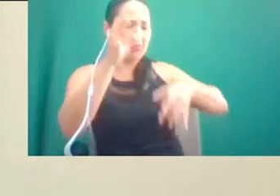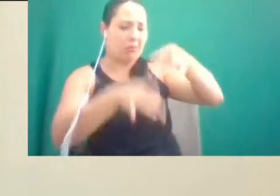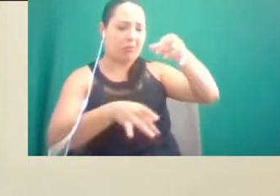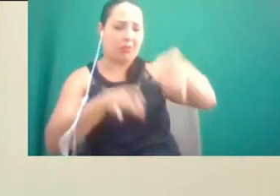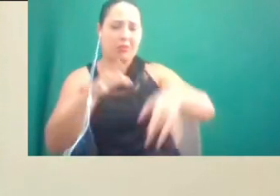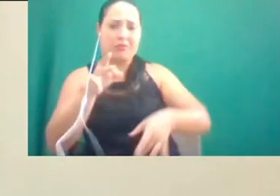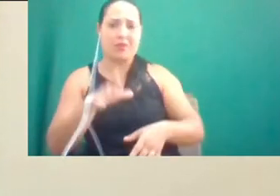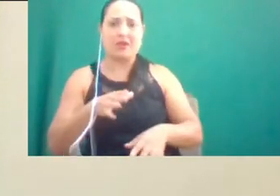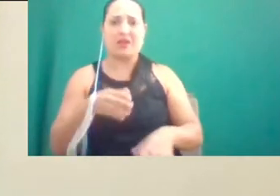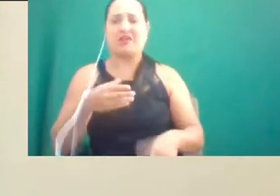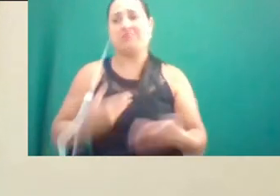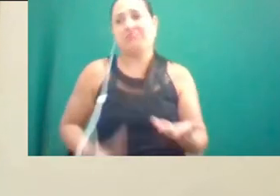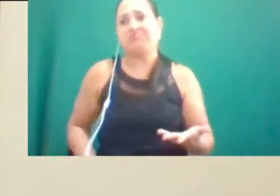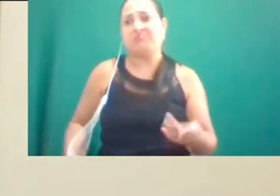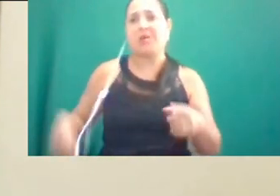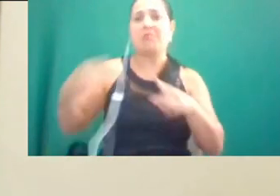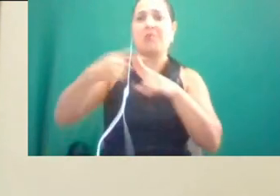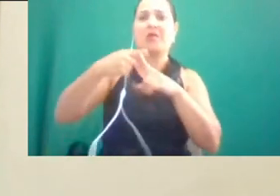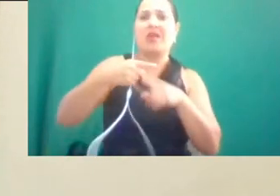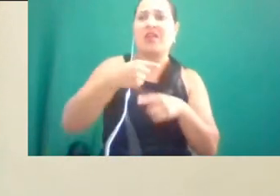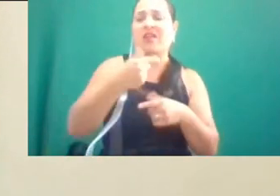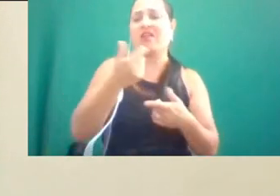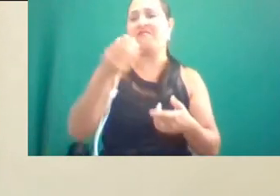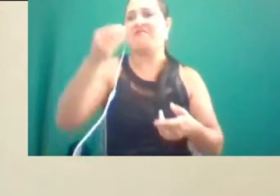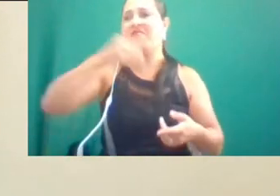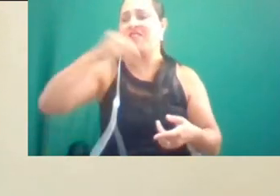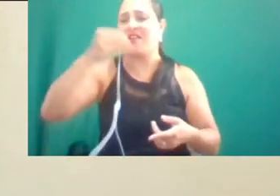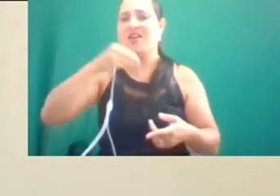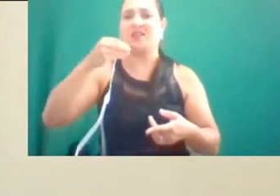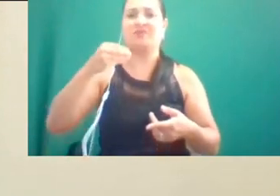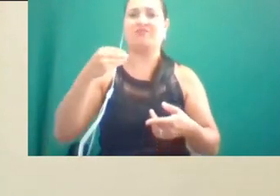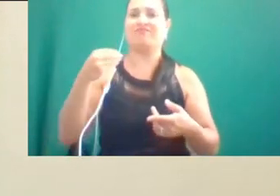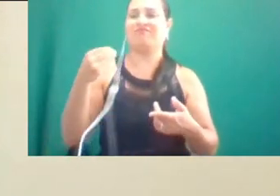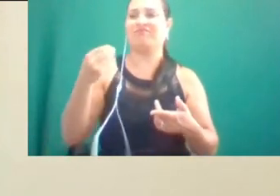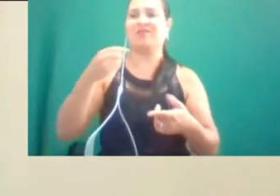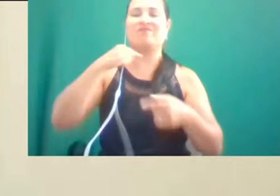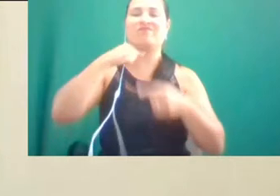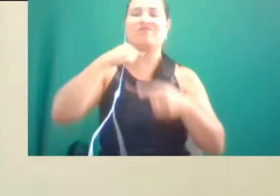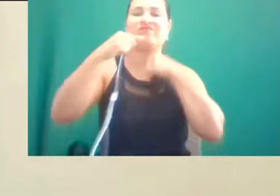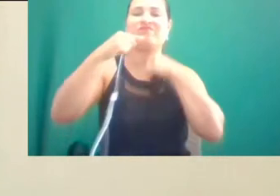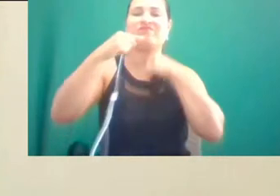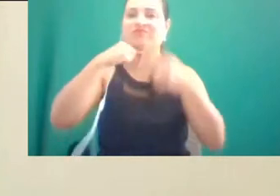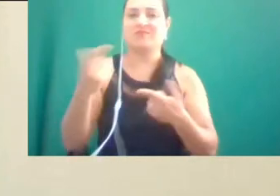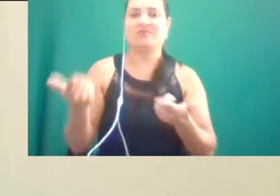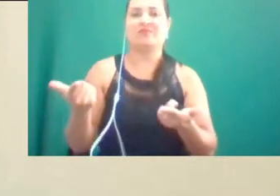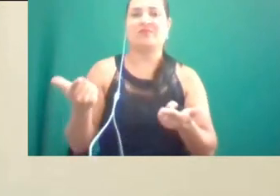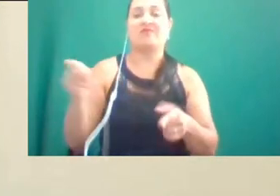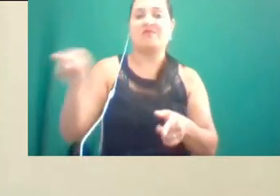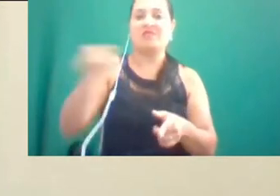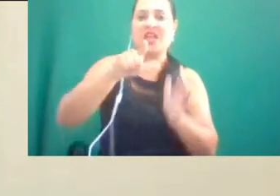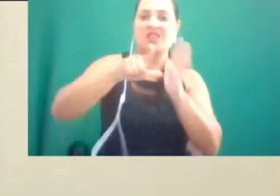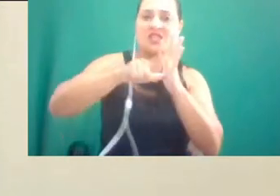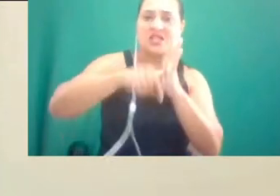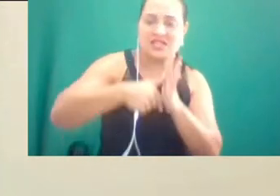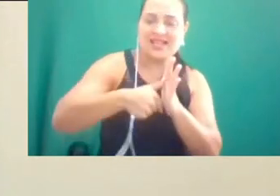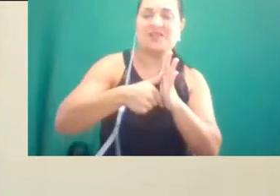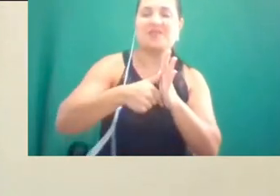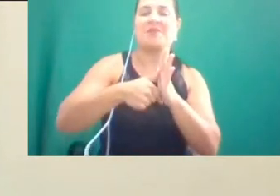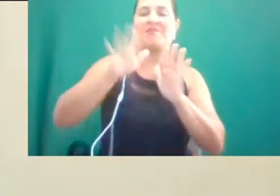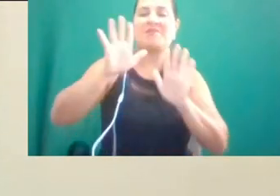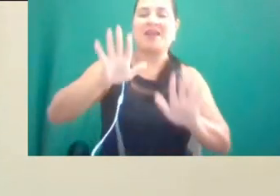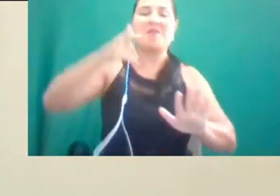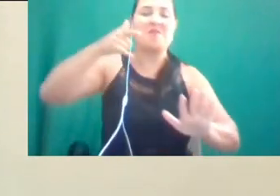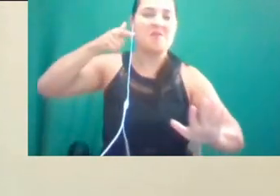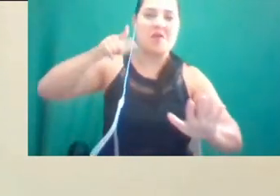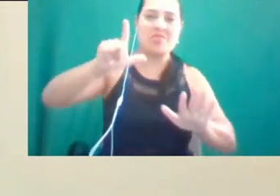que teve a paciência de nos ensinar, de passar seus conhecimentos. Agradecer a todos os tutores presenciais e não presenciais que